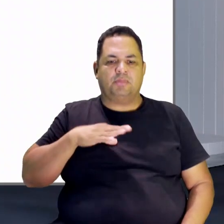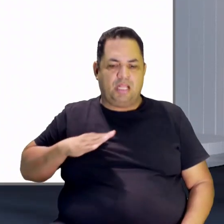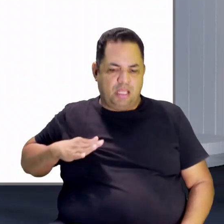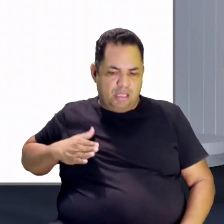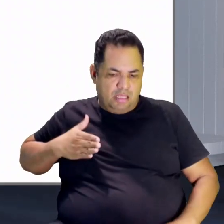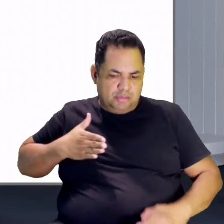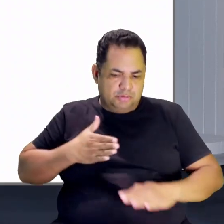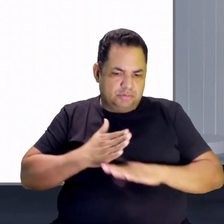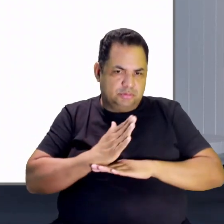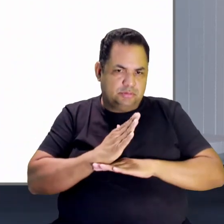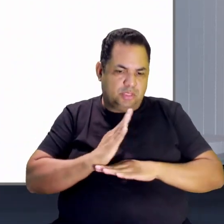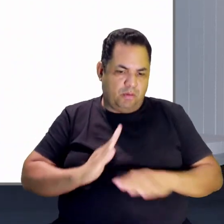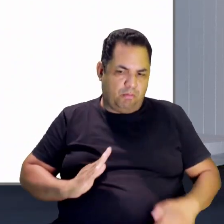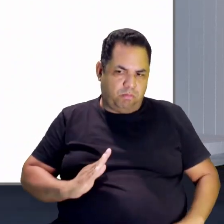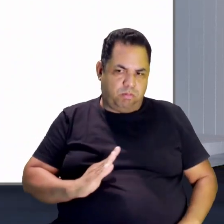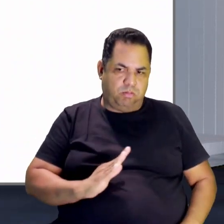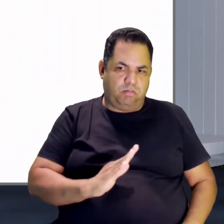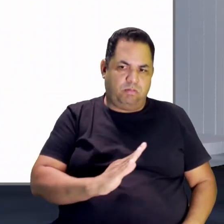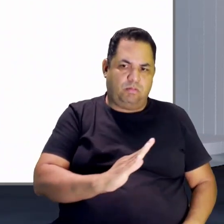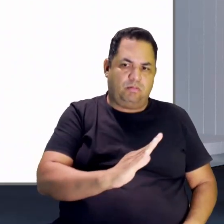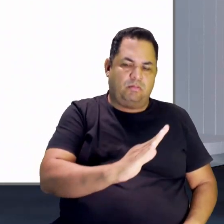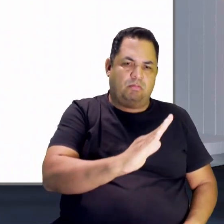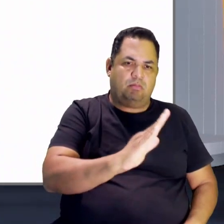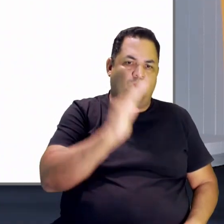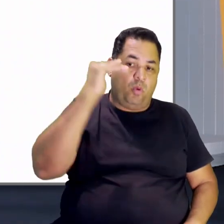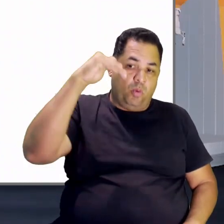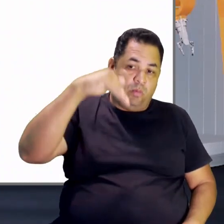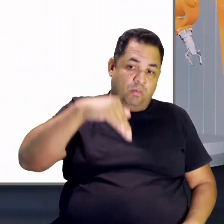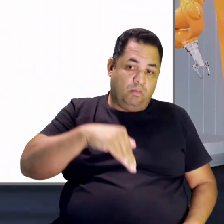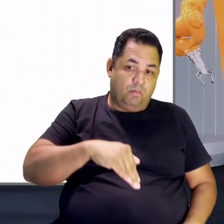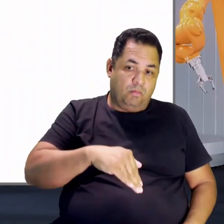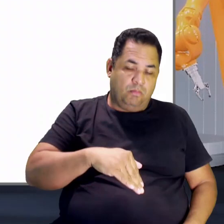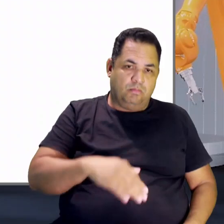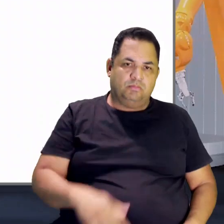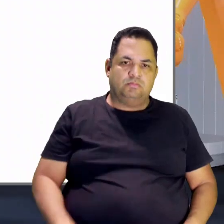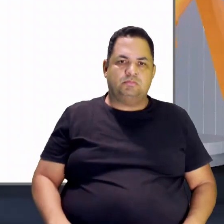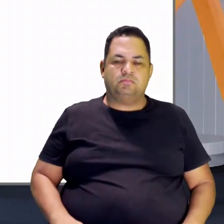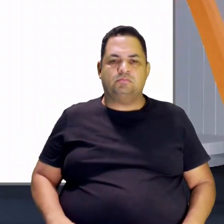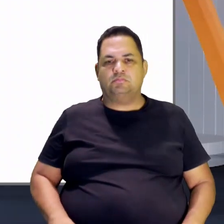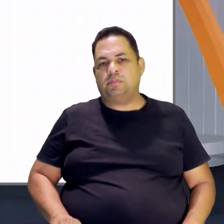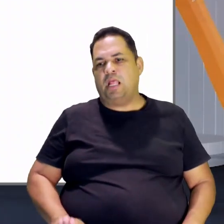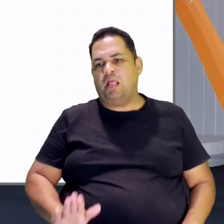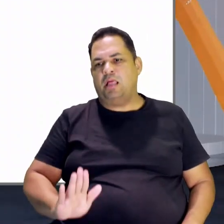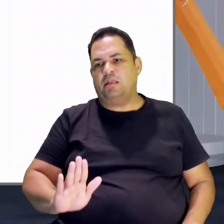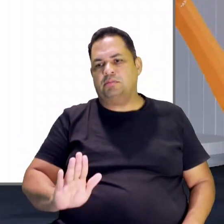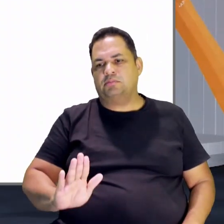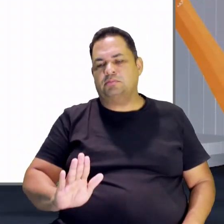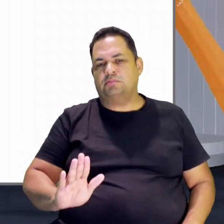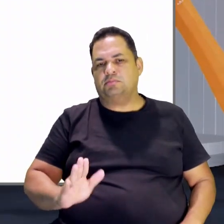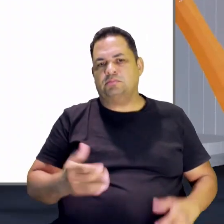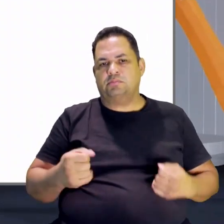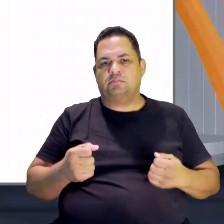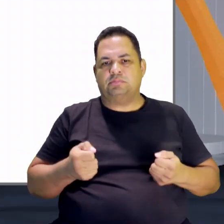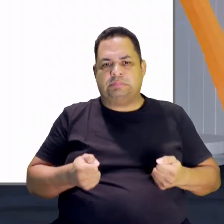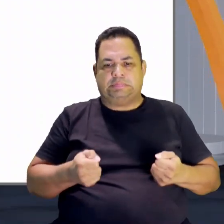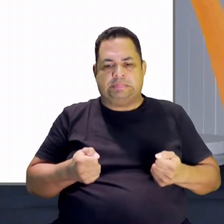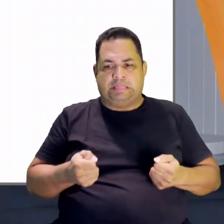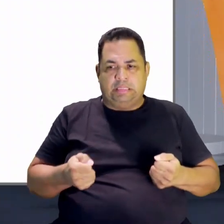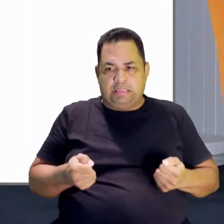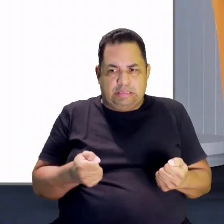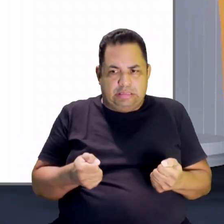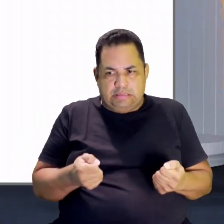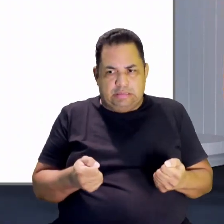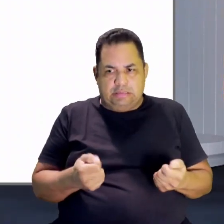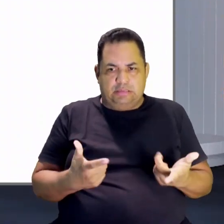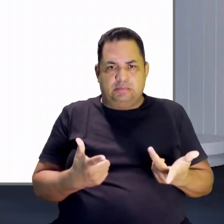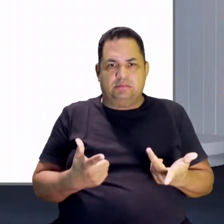que leve aquele aclive ou declive, né? Porque se for muito inclinado, você imagina para descer, tem que estar segurando, fazendo força, porque